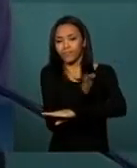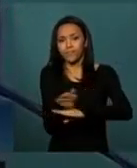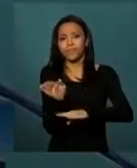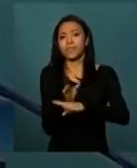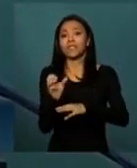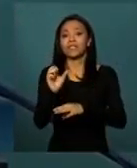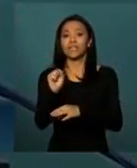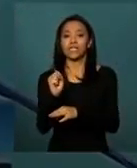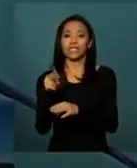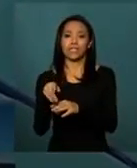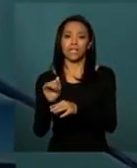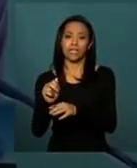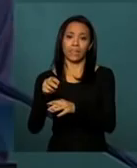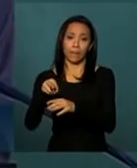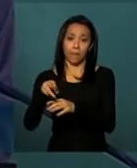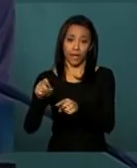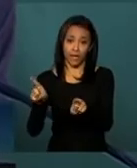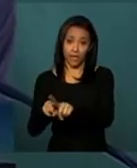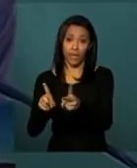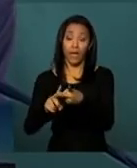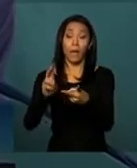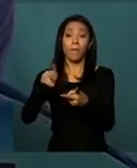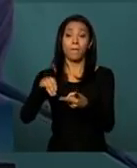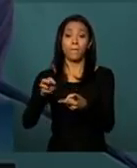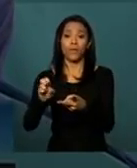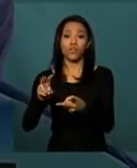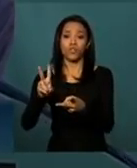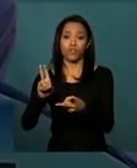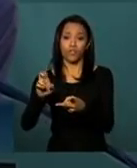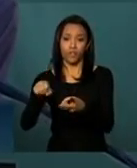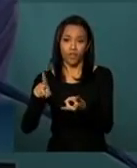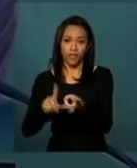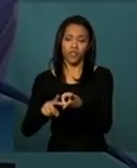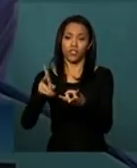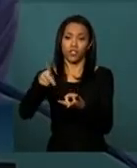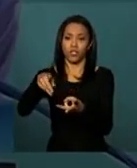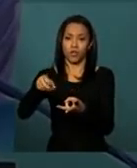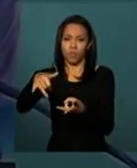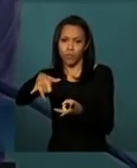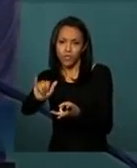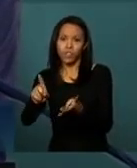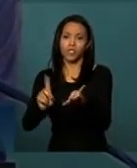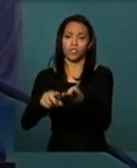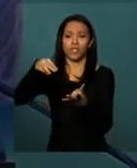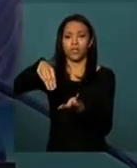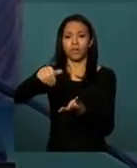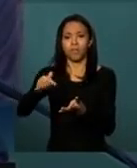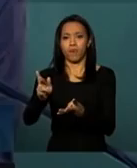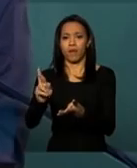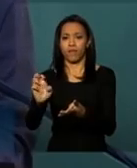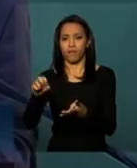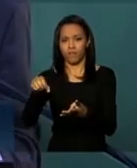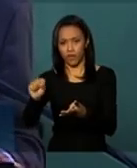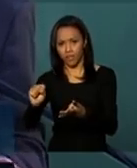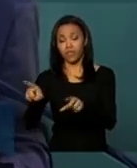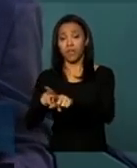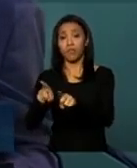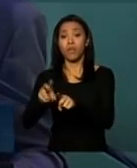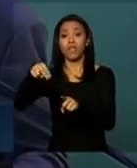Santa Maria, Monte Verde, Jacinto Andrade, Poti Velho, Mafrense e Nova Brasília.